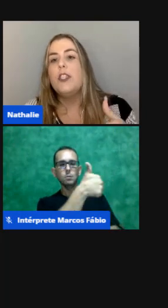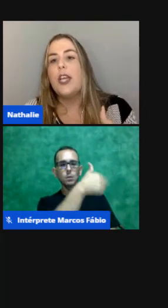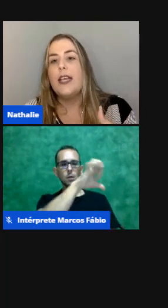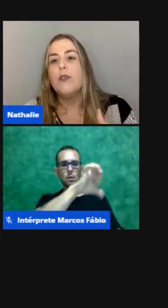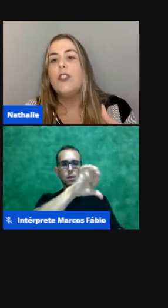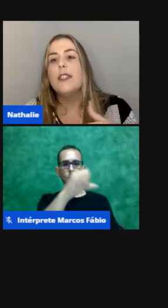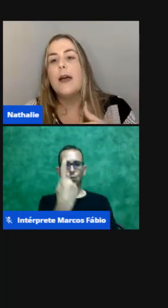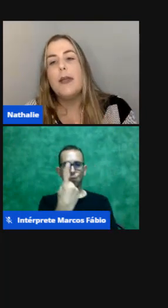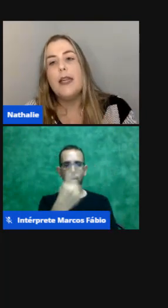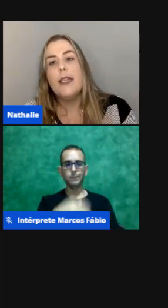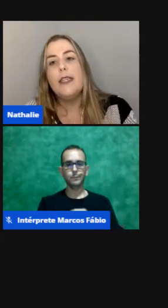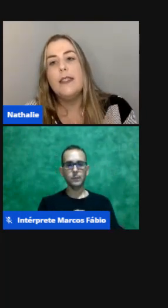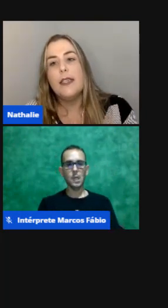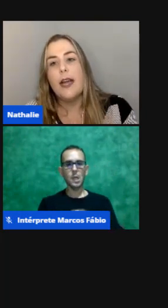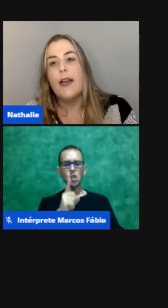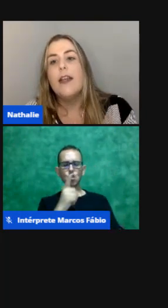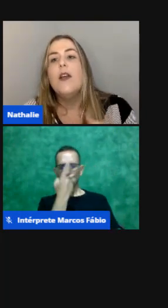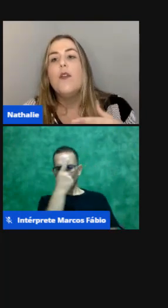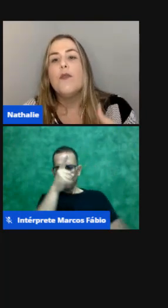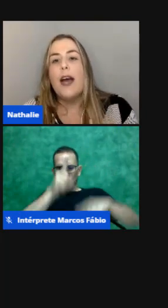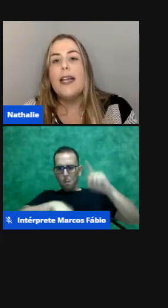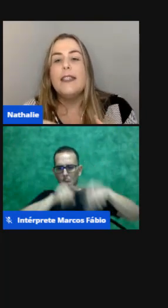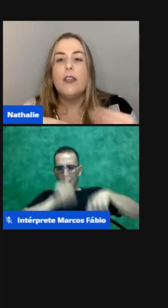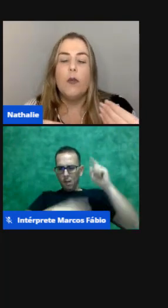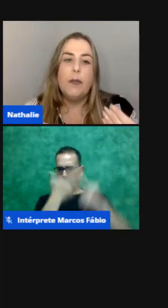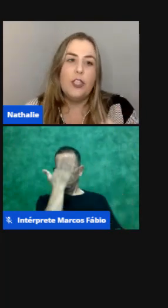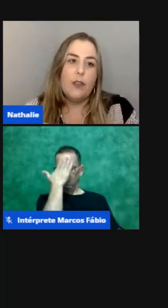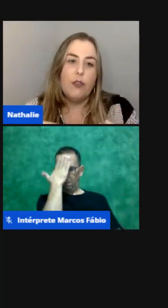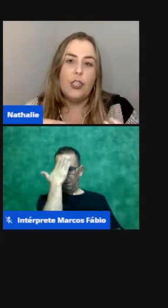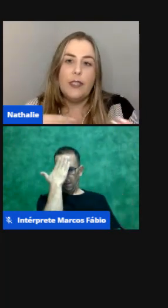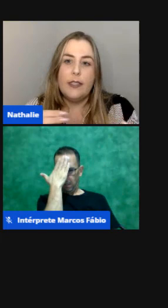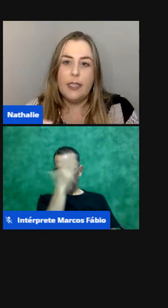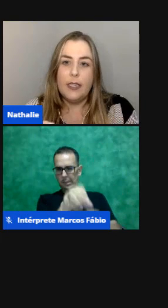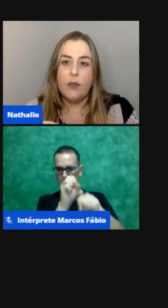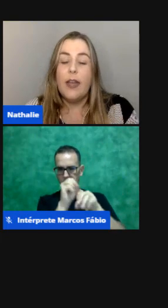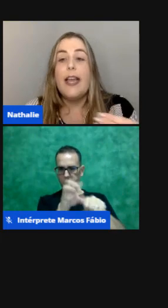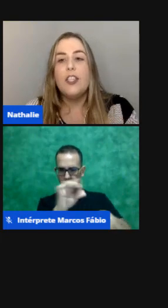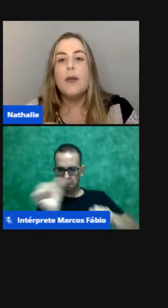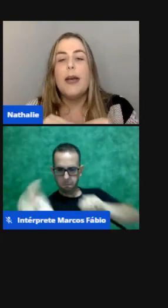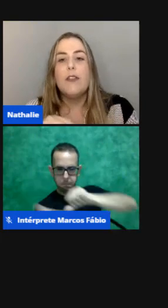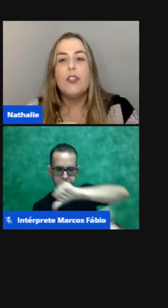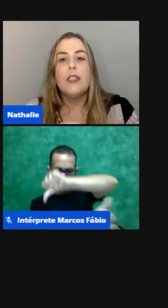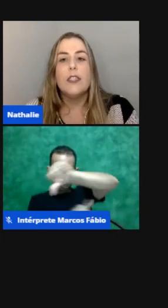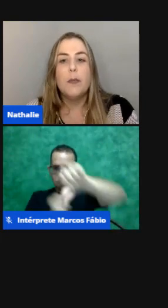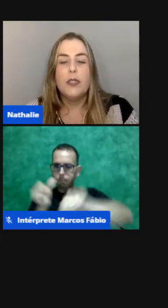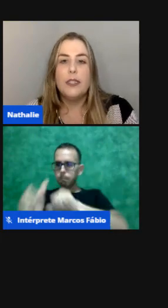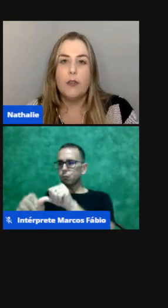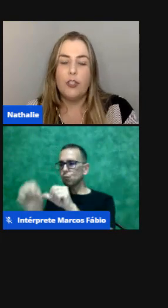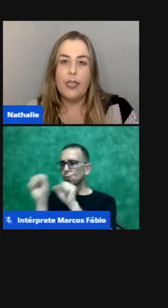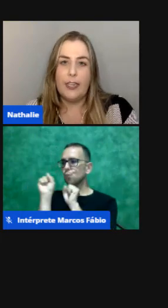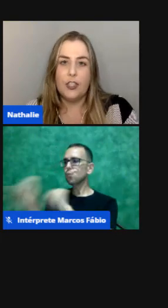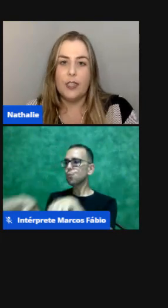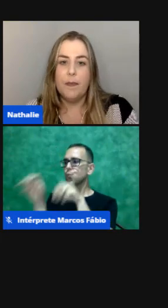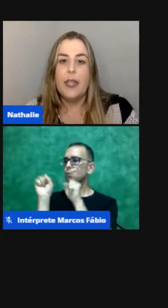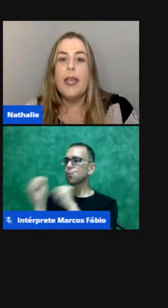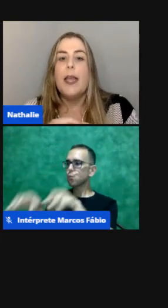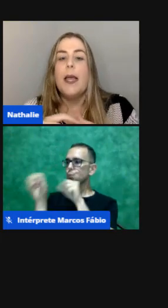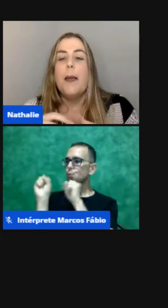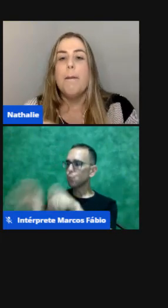um objeto de saber ensinar faz em um objeto de ensino é chamado de transposição